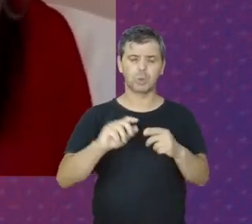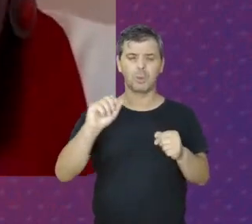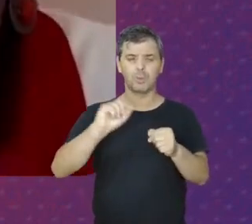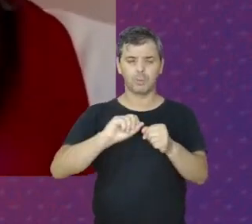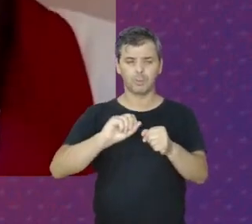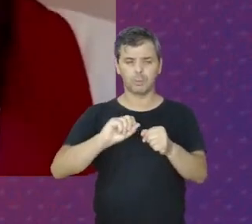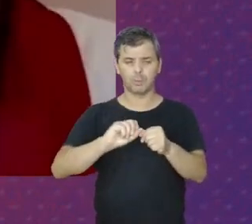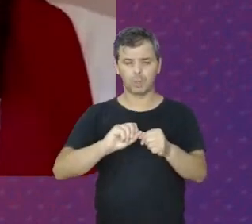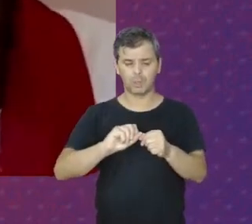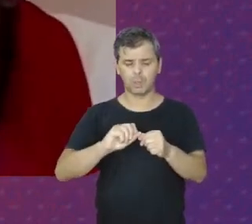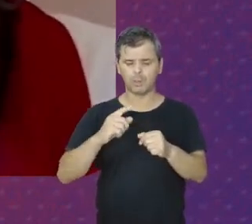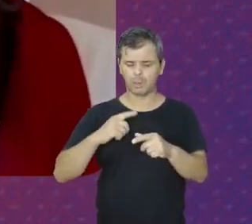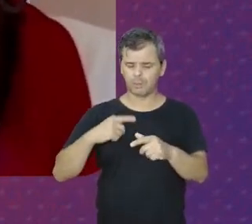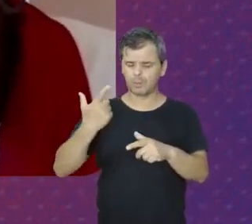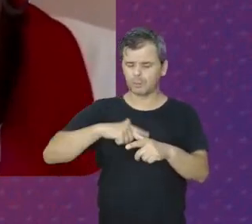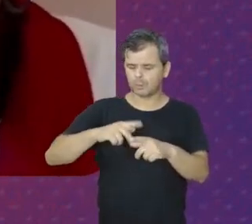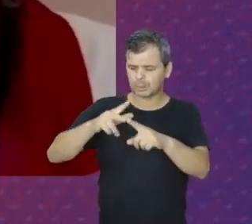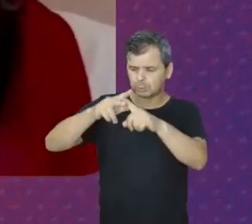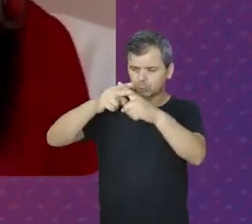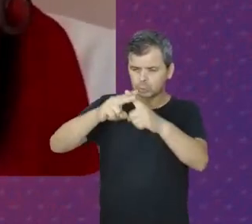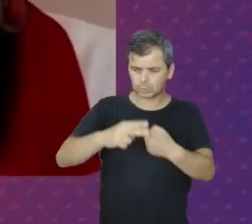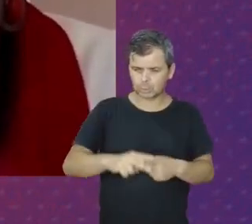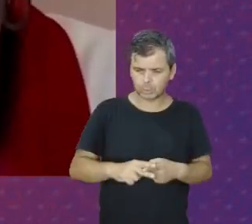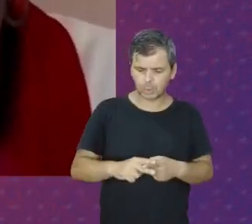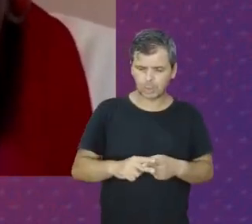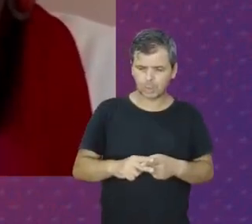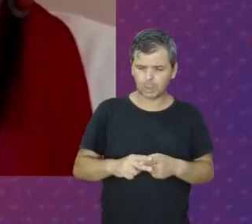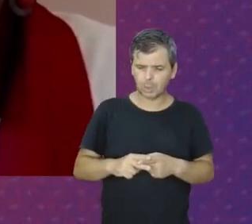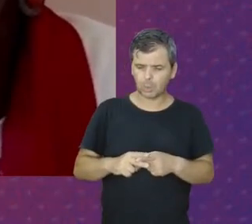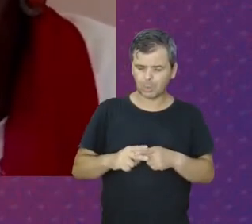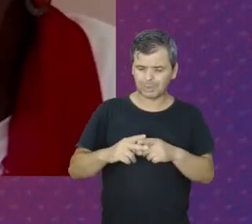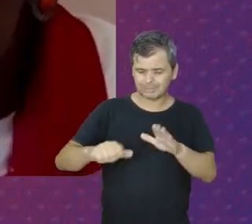fazendo muito para reparar o crime